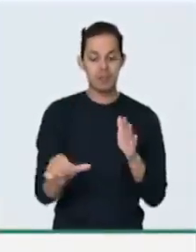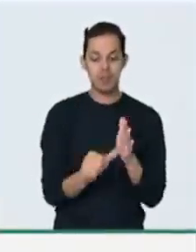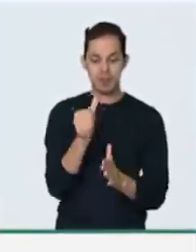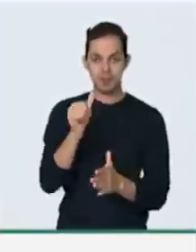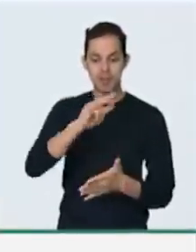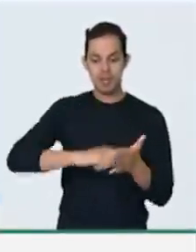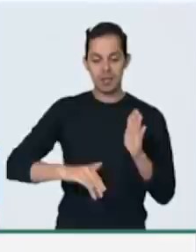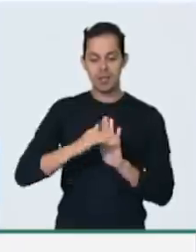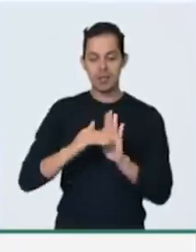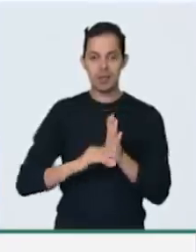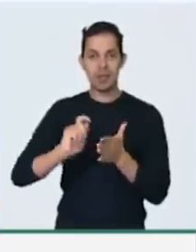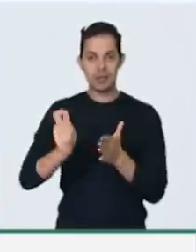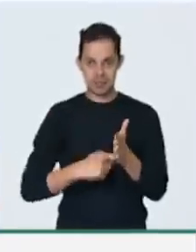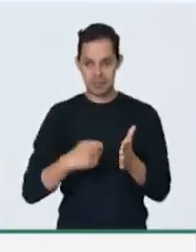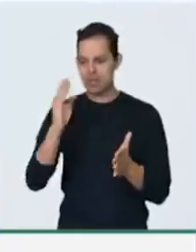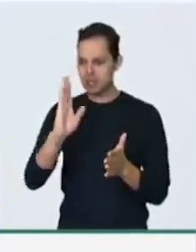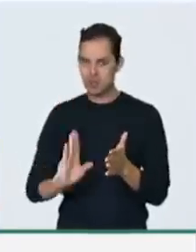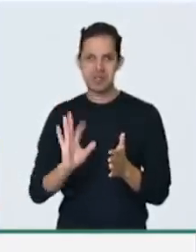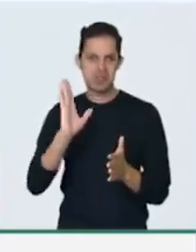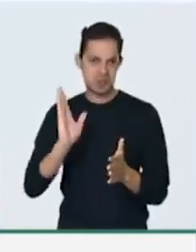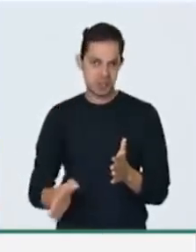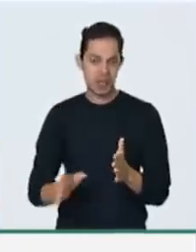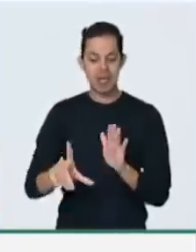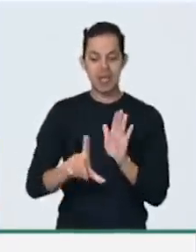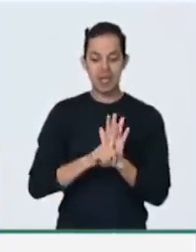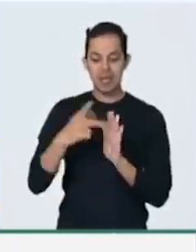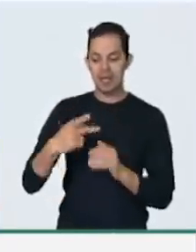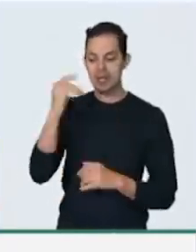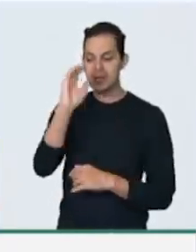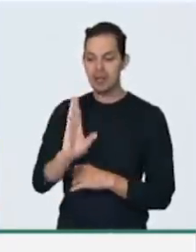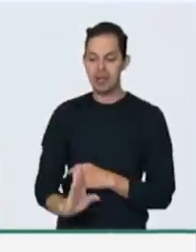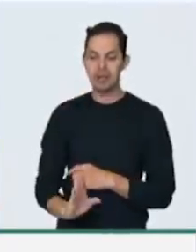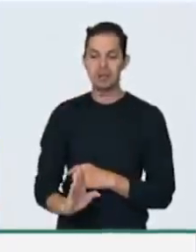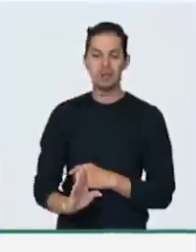já ter sido assinado pelo Brasil, a legislação nacional, nossa legislação pátria,